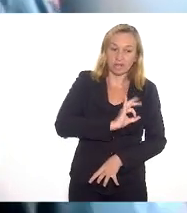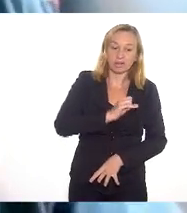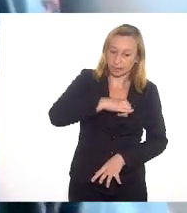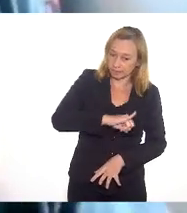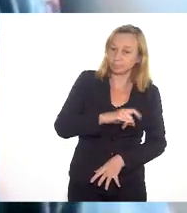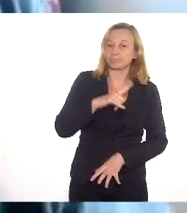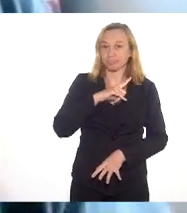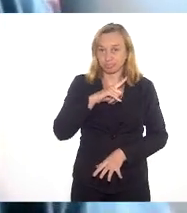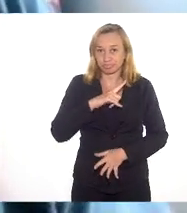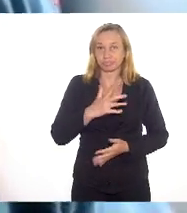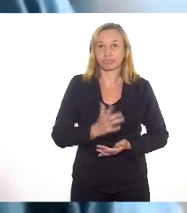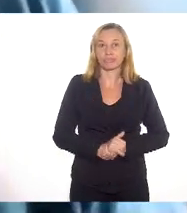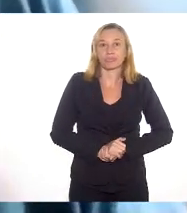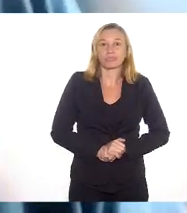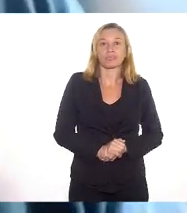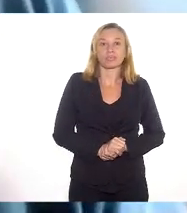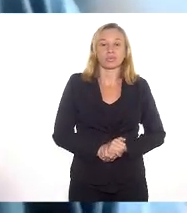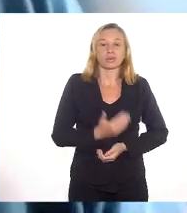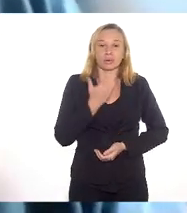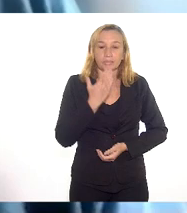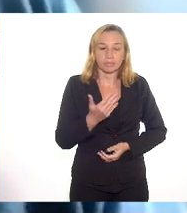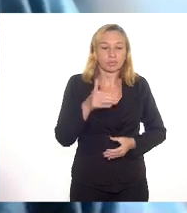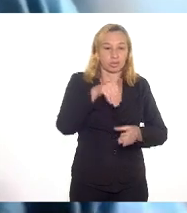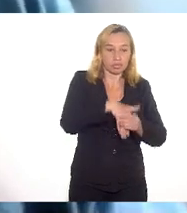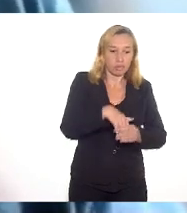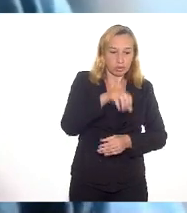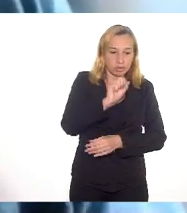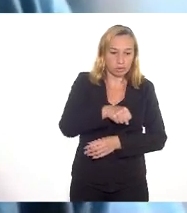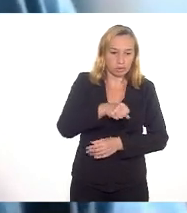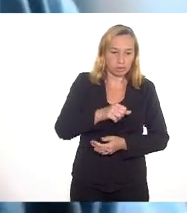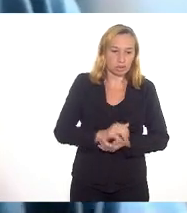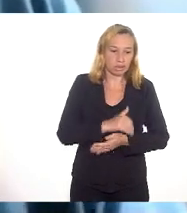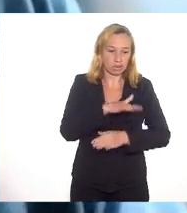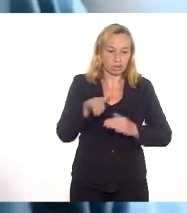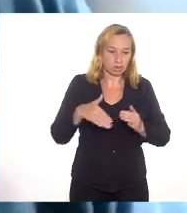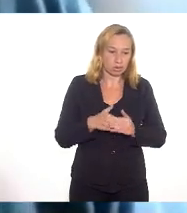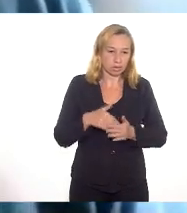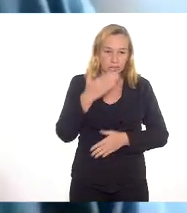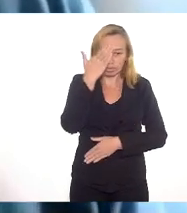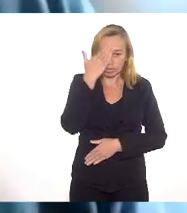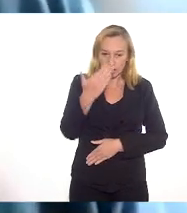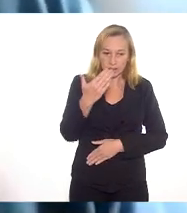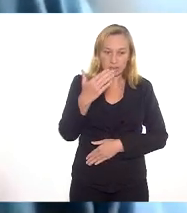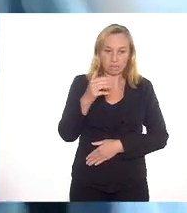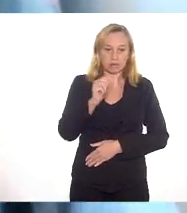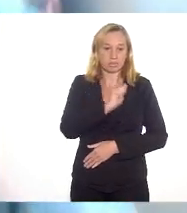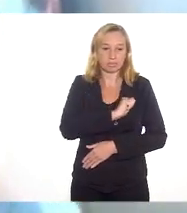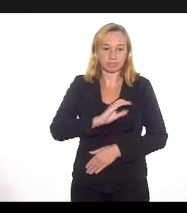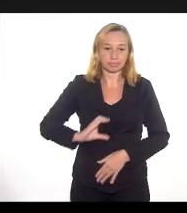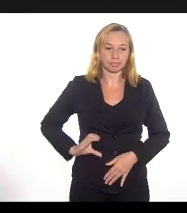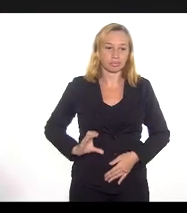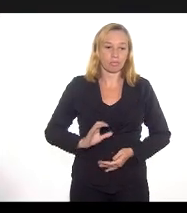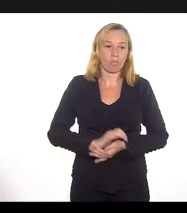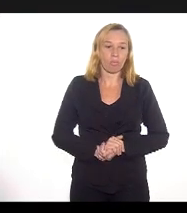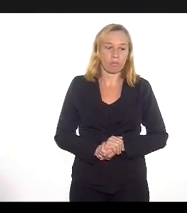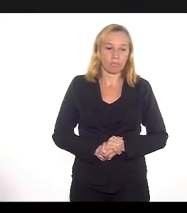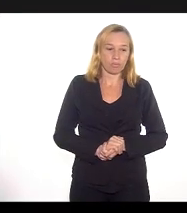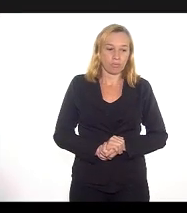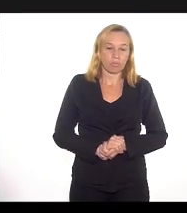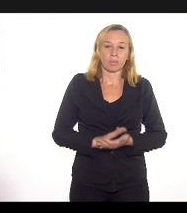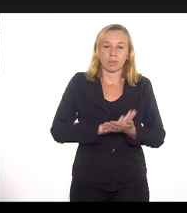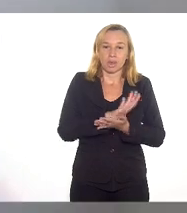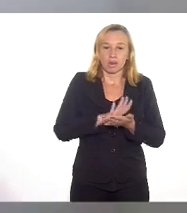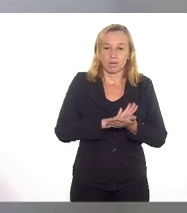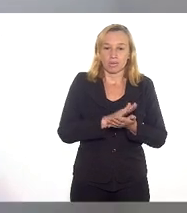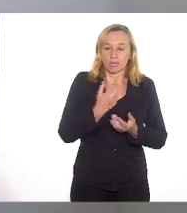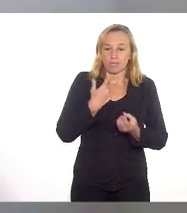civis quanto de policiais. Peço voto sim a todos. Obrigado, André Siciliano. Não havendo mais